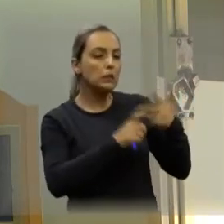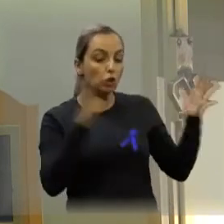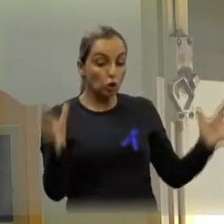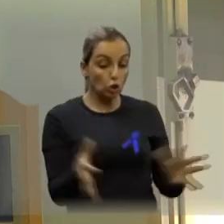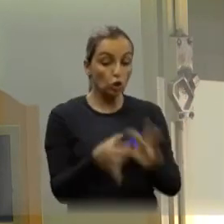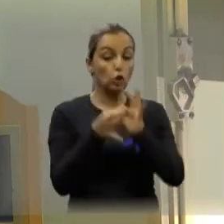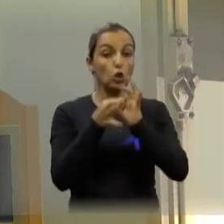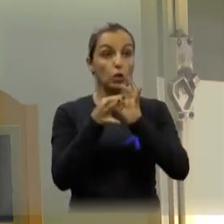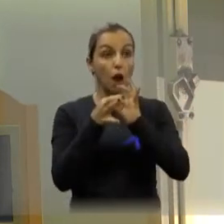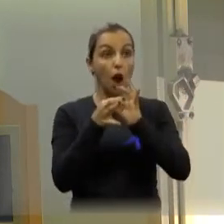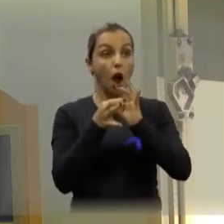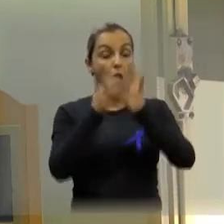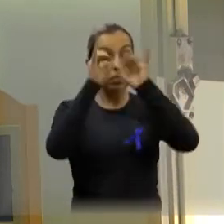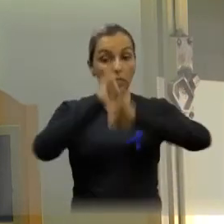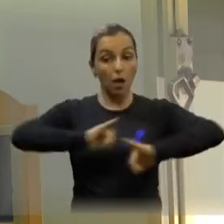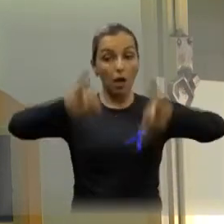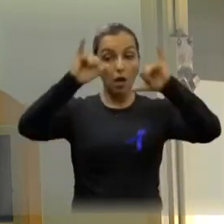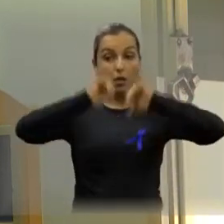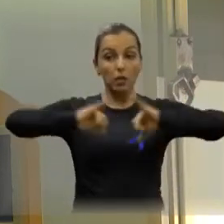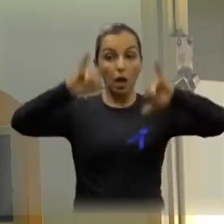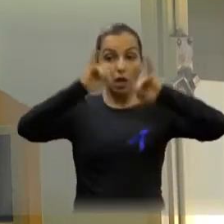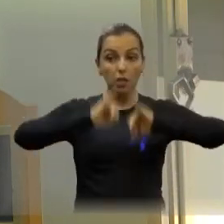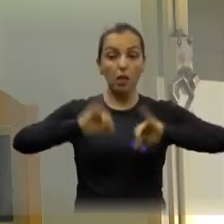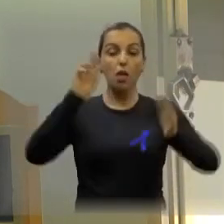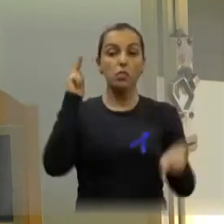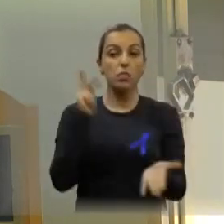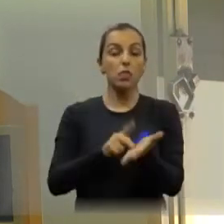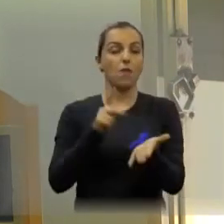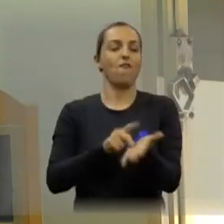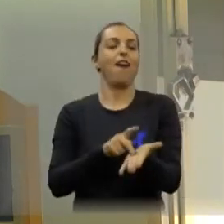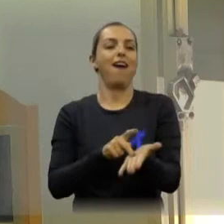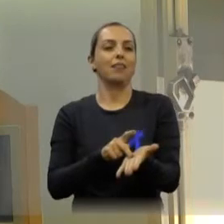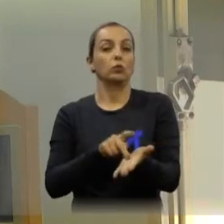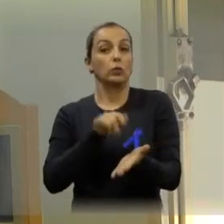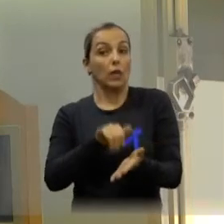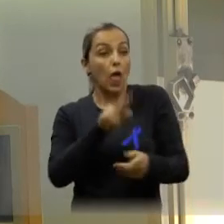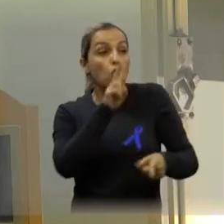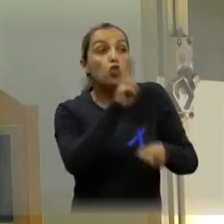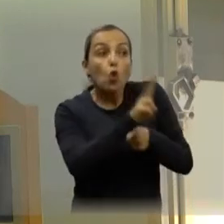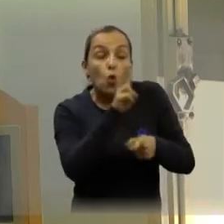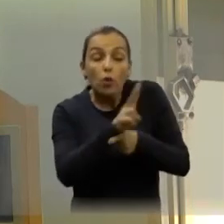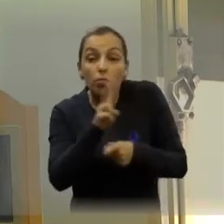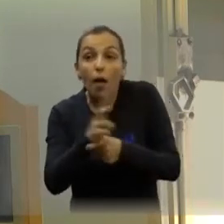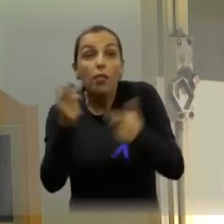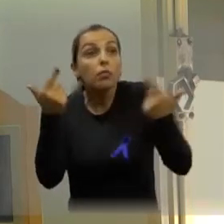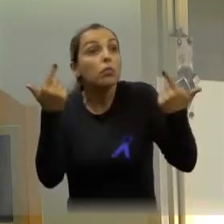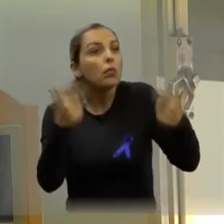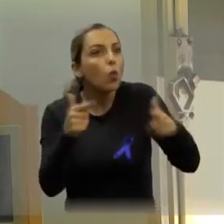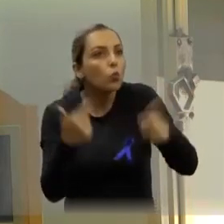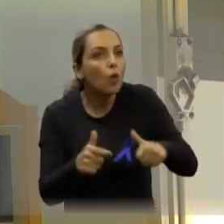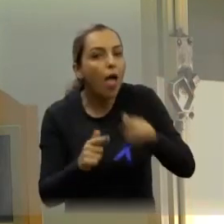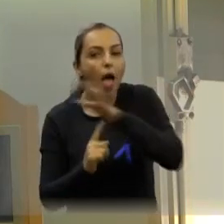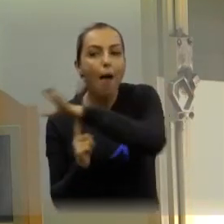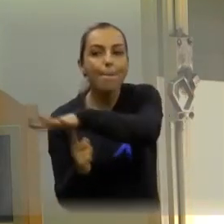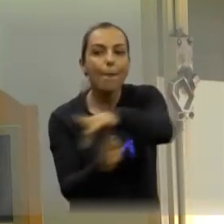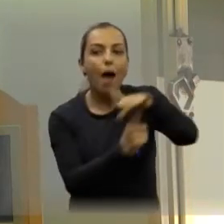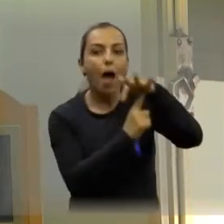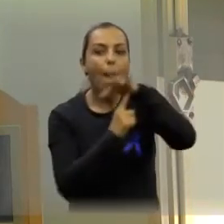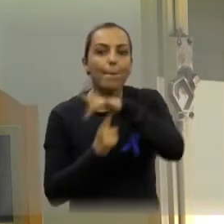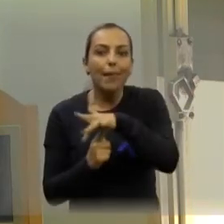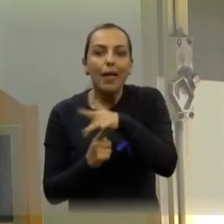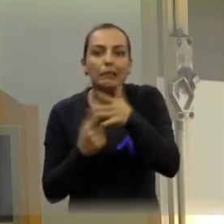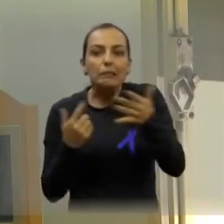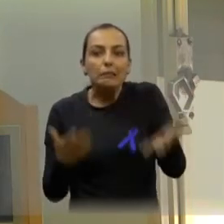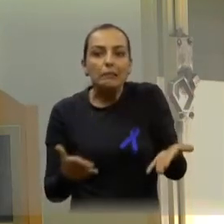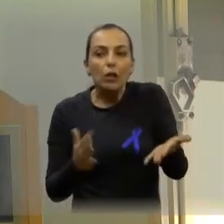uma campanha maciça. Se nós não cuidarmos do meio ambiente,